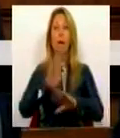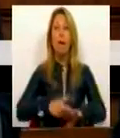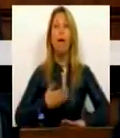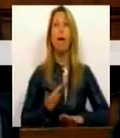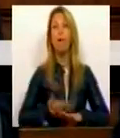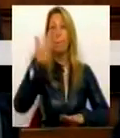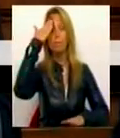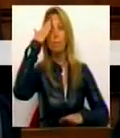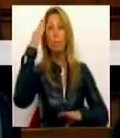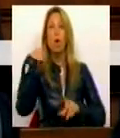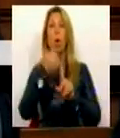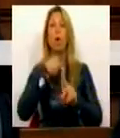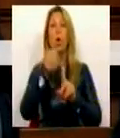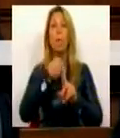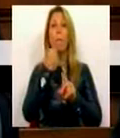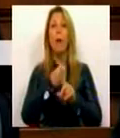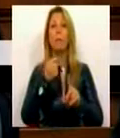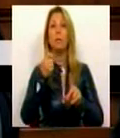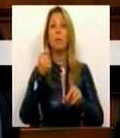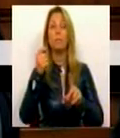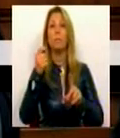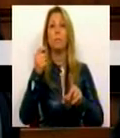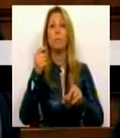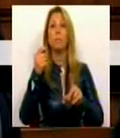combate do terrorismo transnacional e